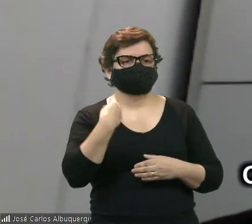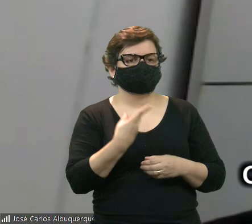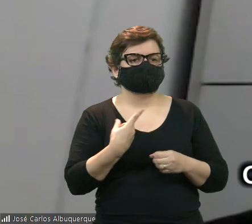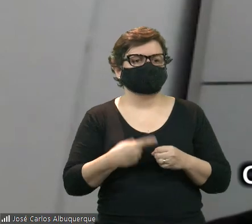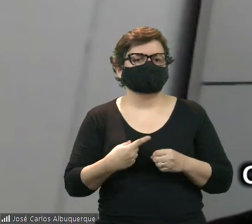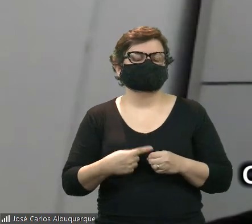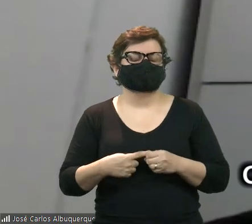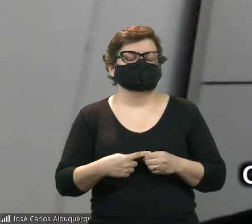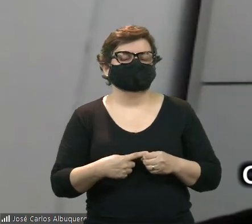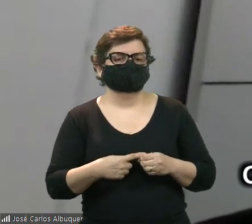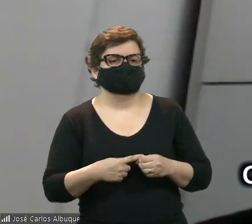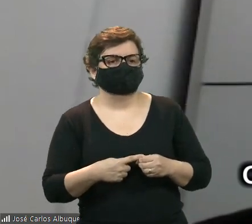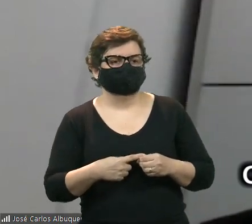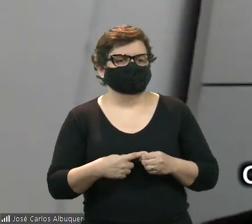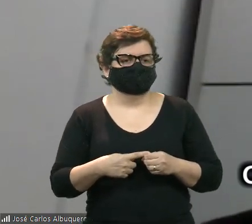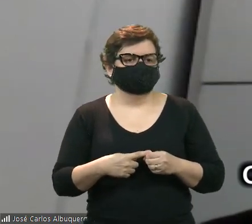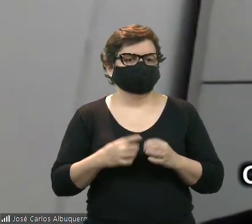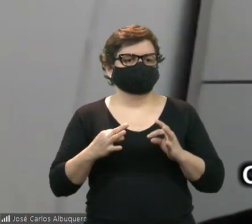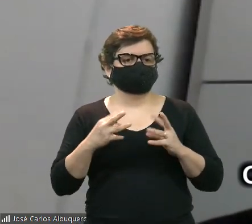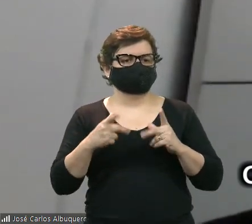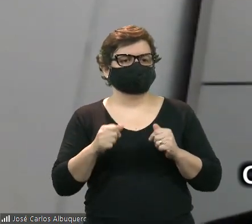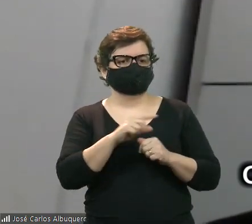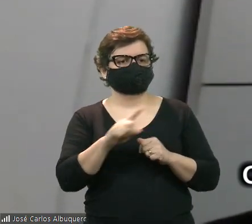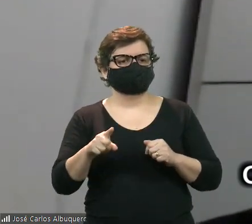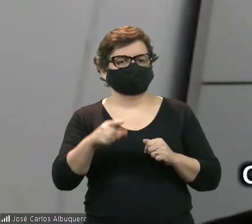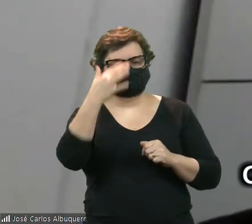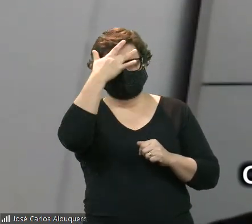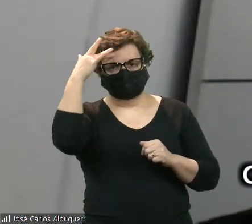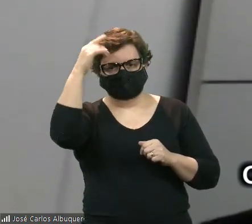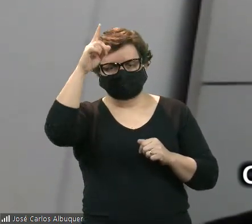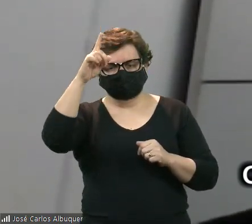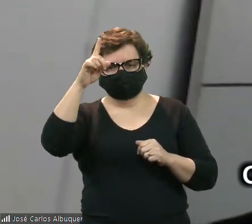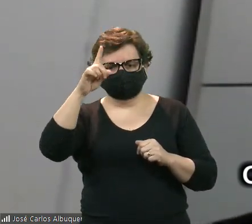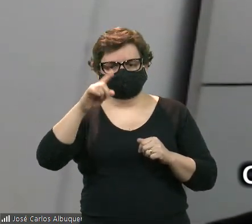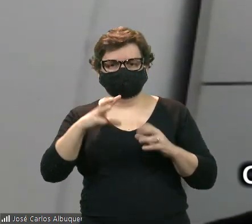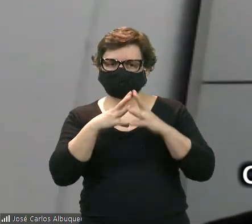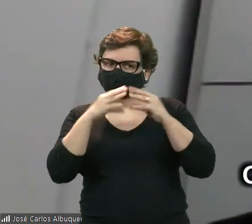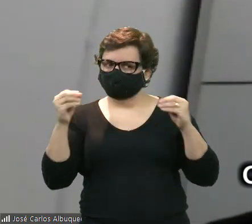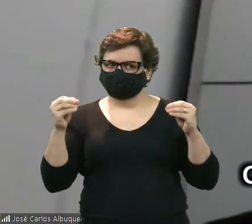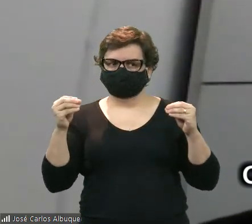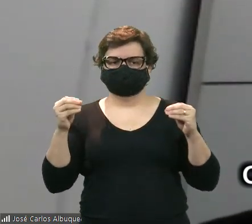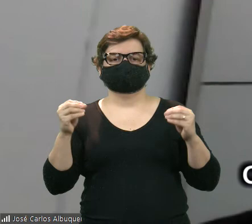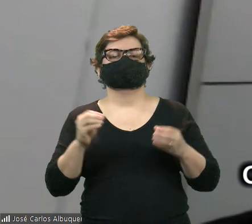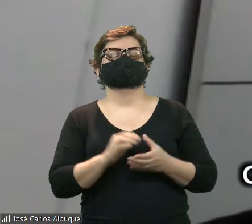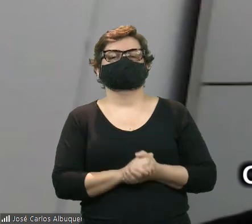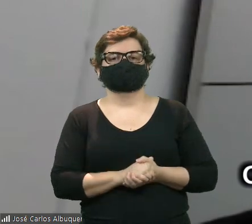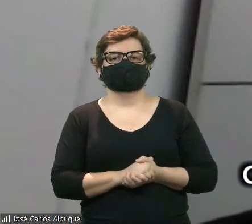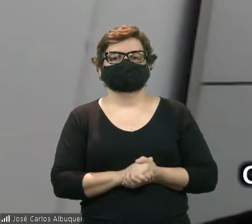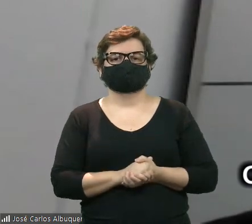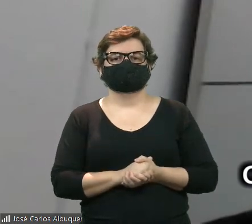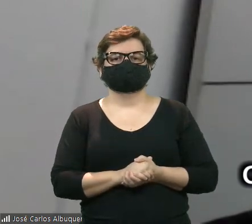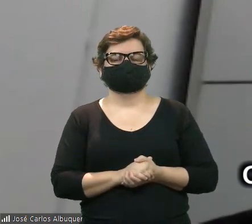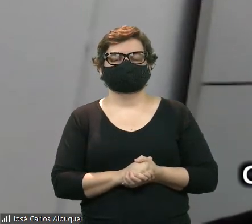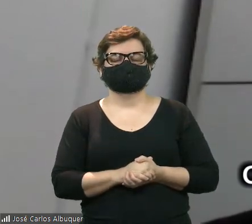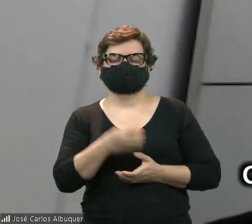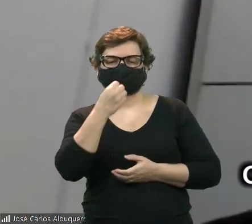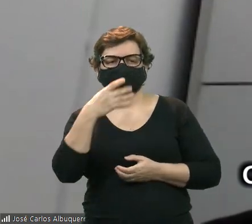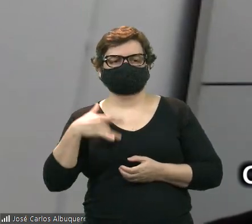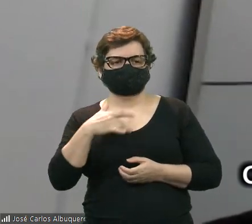cidade, todos eles são recuperados, têm sido recuperados. Nós